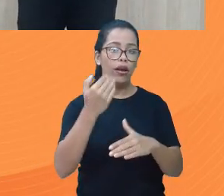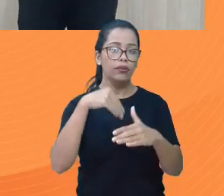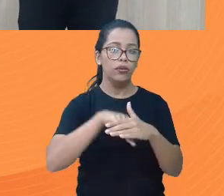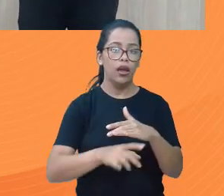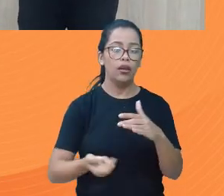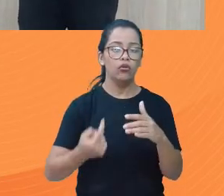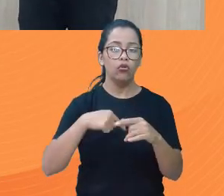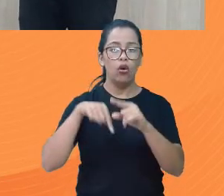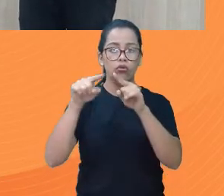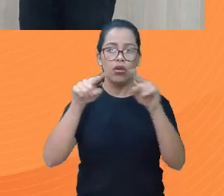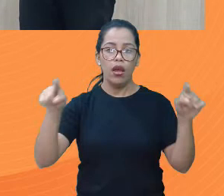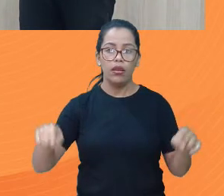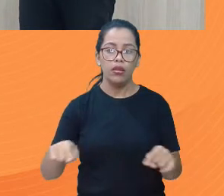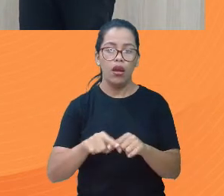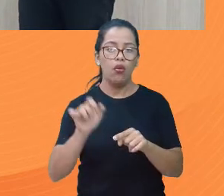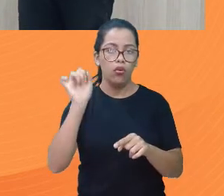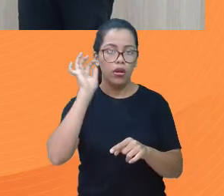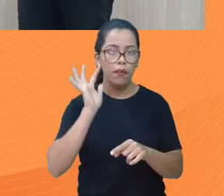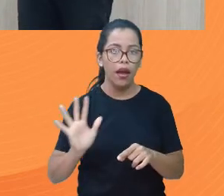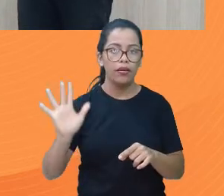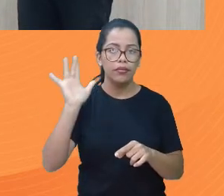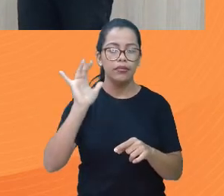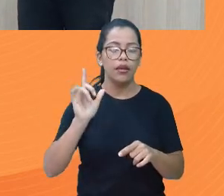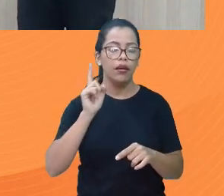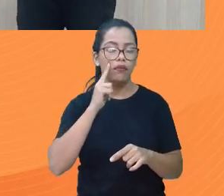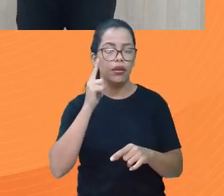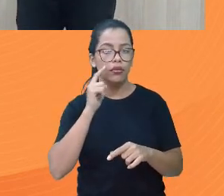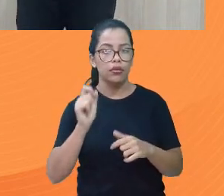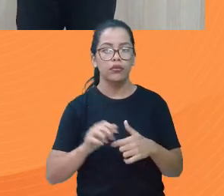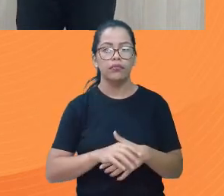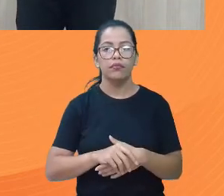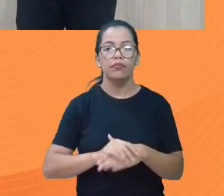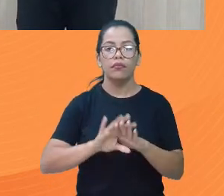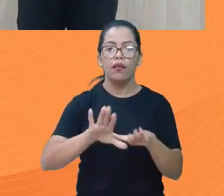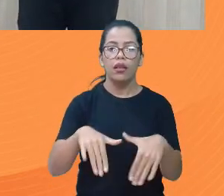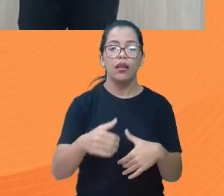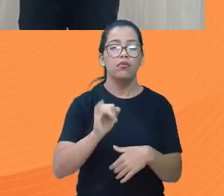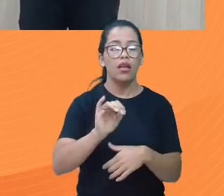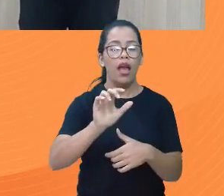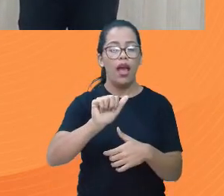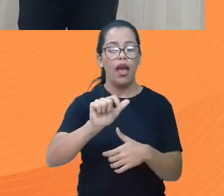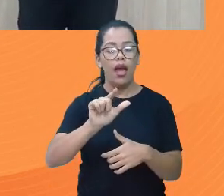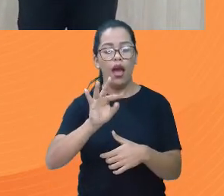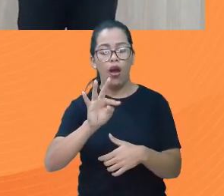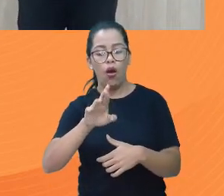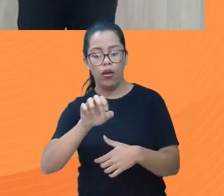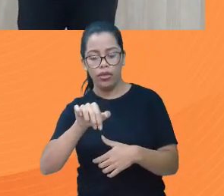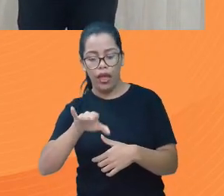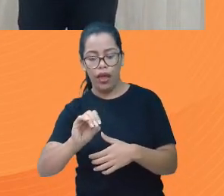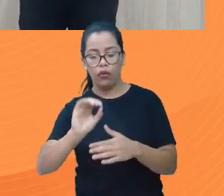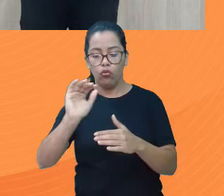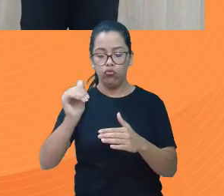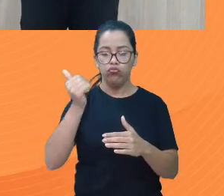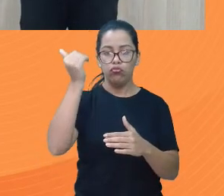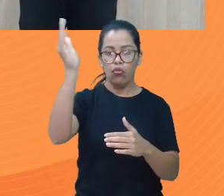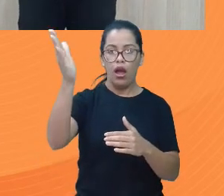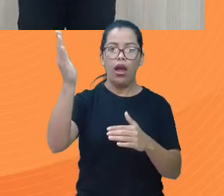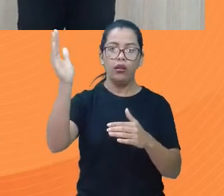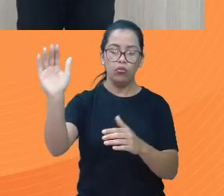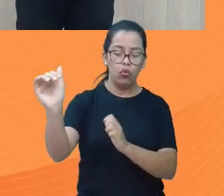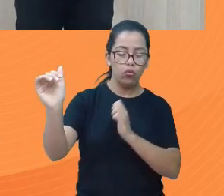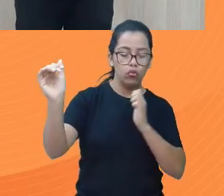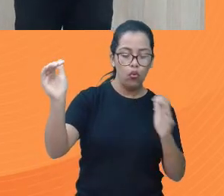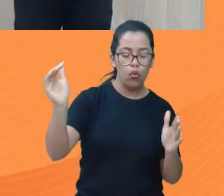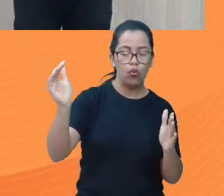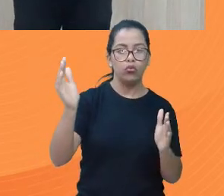retângulo imaginário, tá bom? E se eles são alternos, um está de um lado, outro está do outro lado. Lembrando que estamos